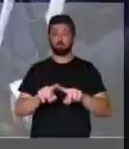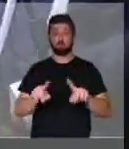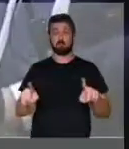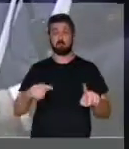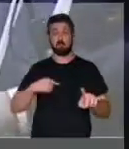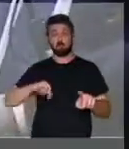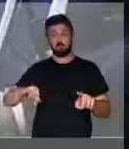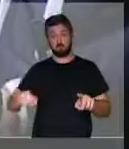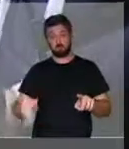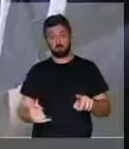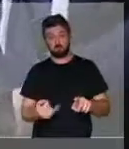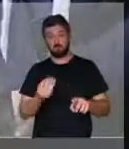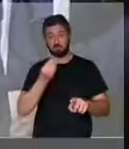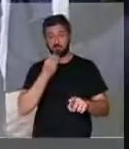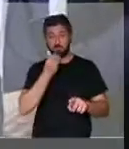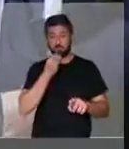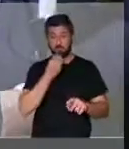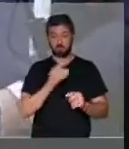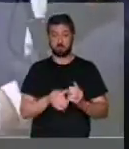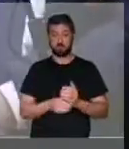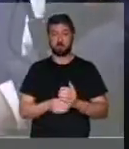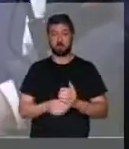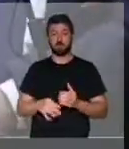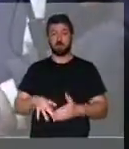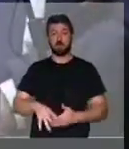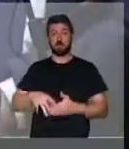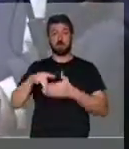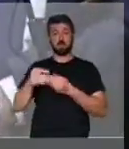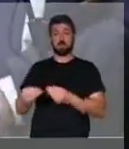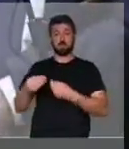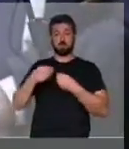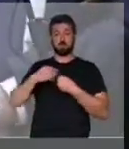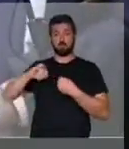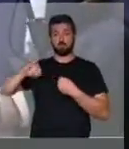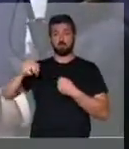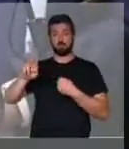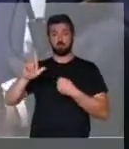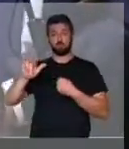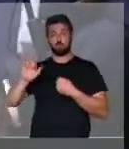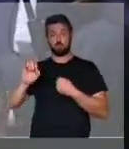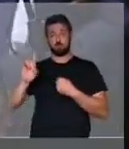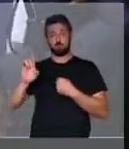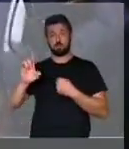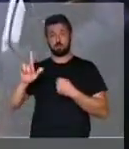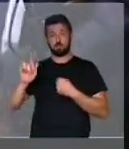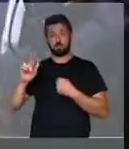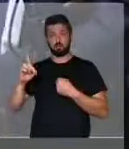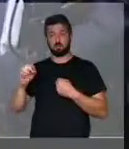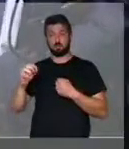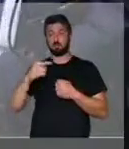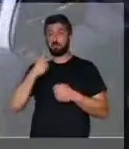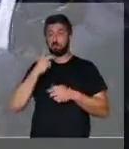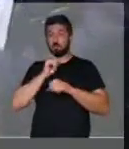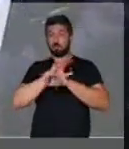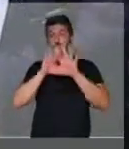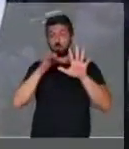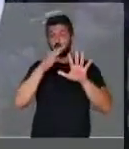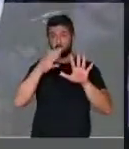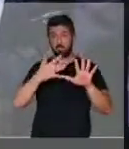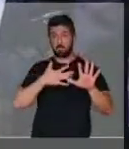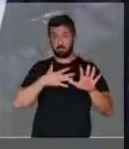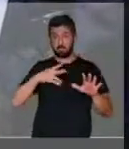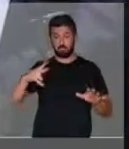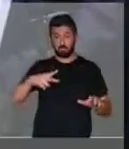mas aproveitando a oportunidade que meu líder, Júlio Delgado, concede, quero deixar claro aqui que a minha